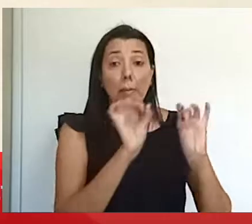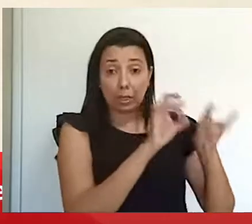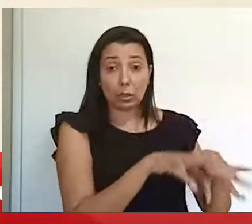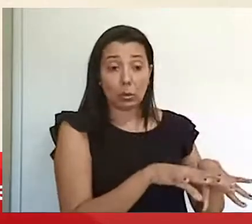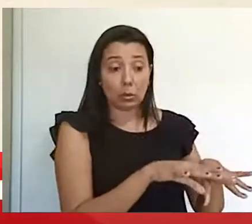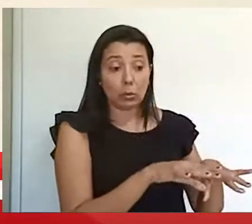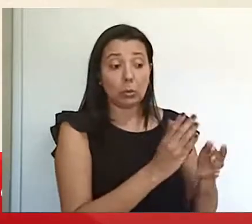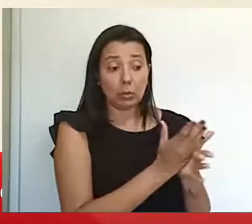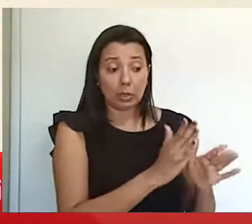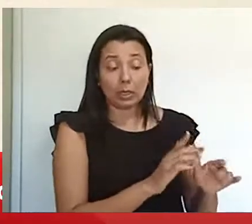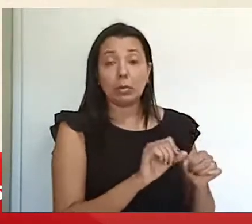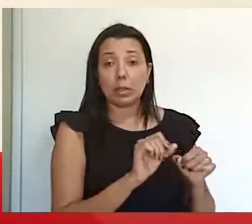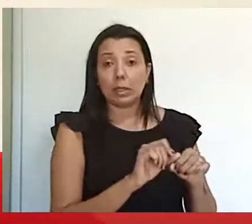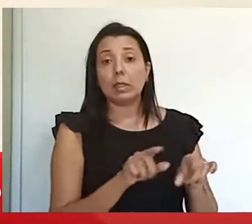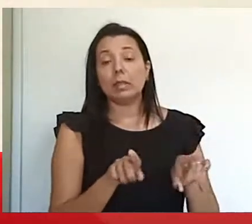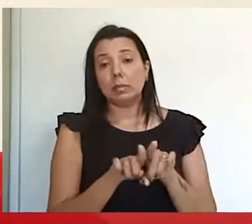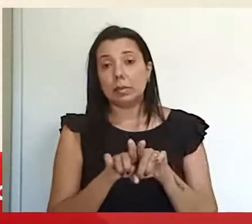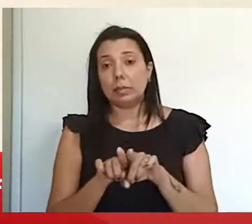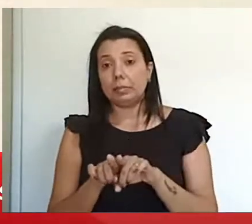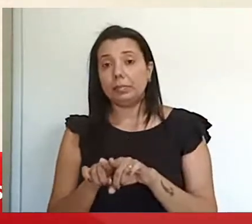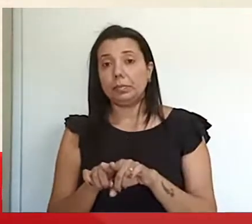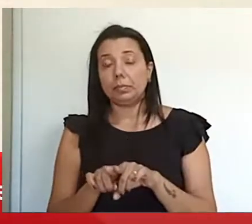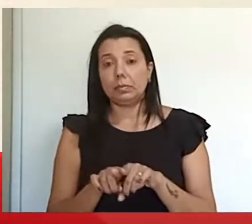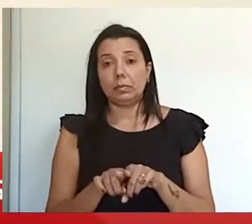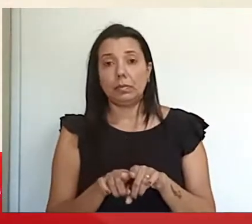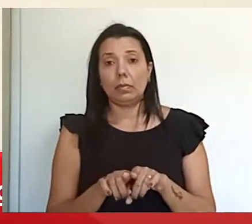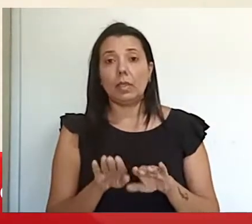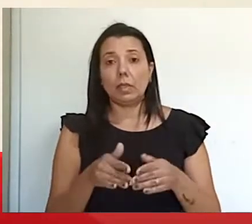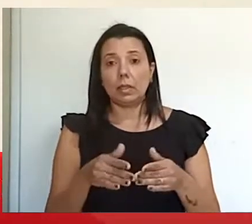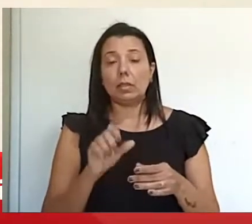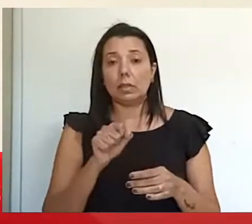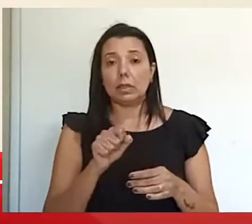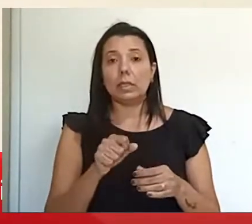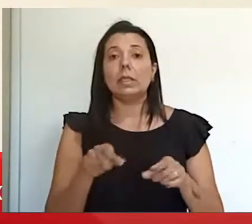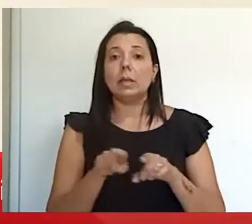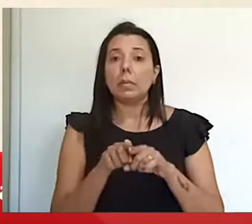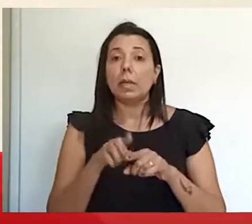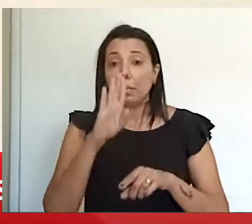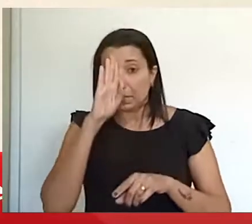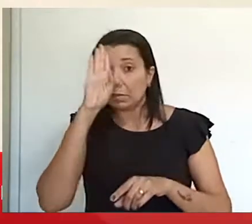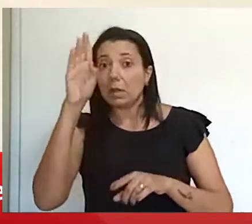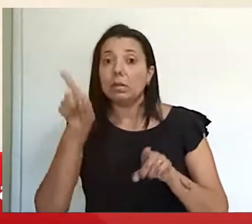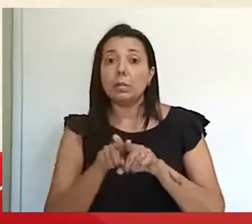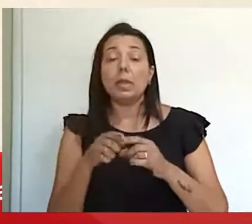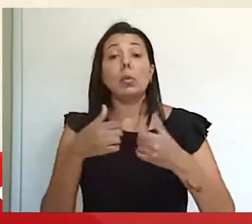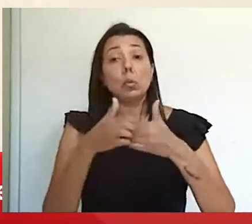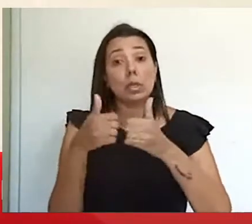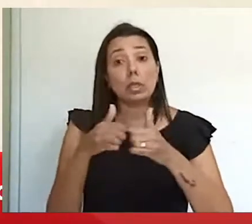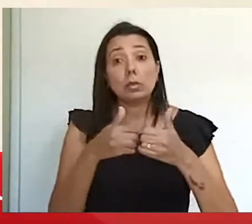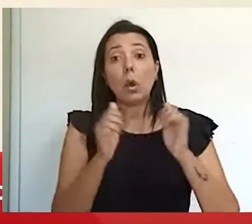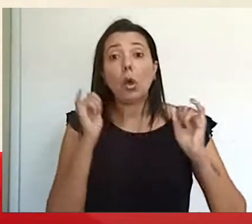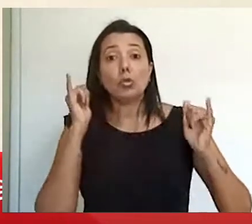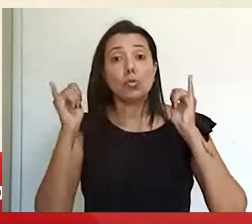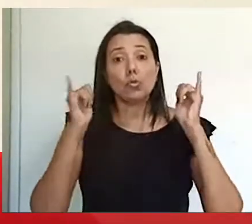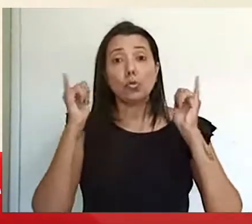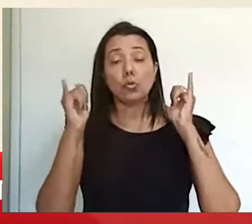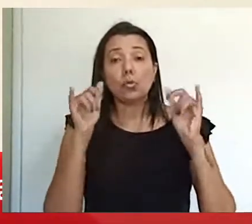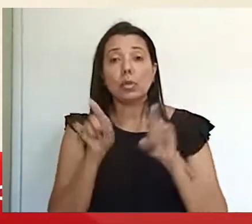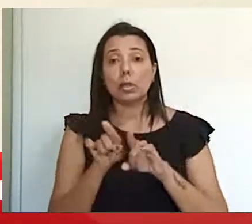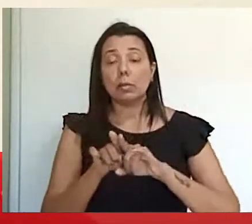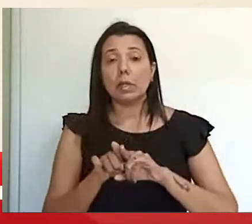necessária. Então, o outro grande problema é o transporte, né? O transporte também, há essa grande